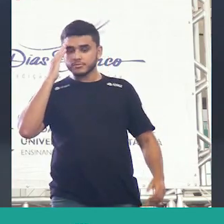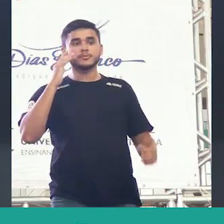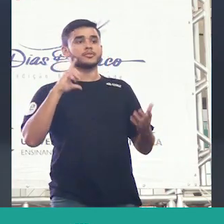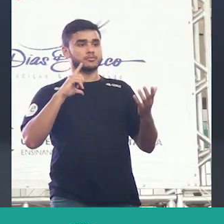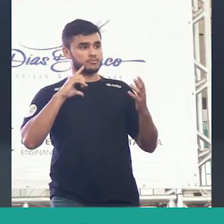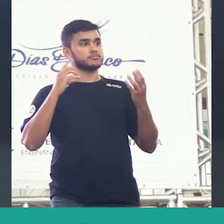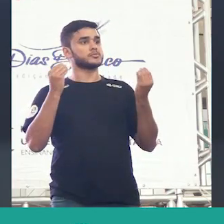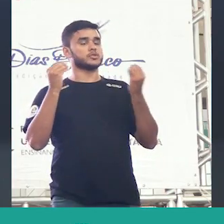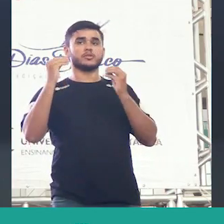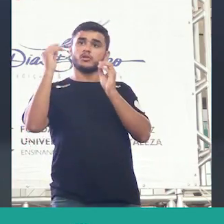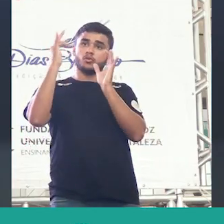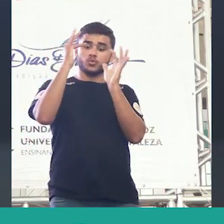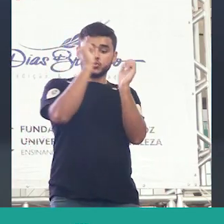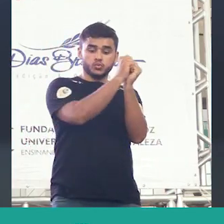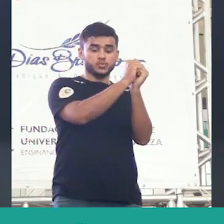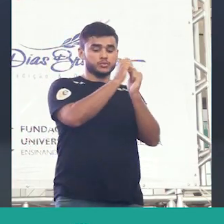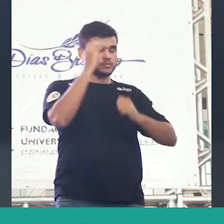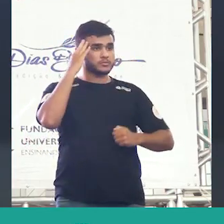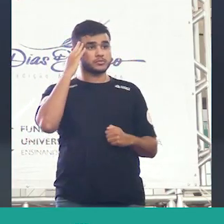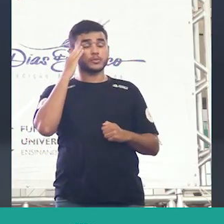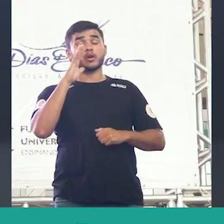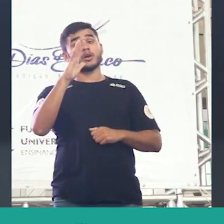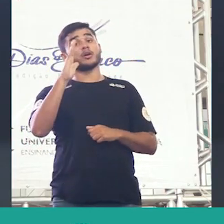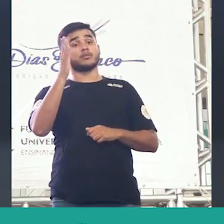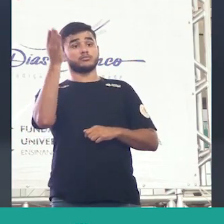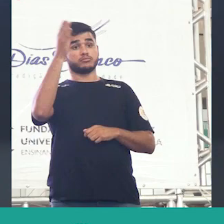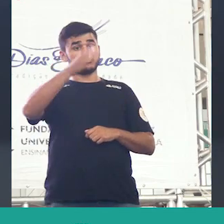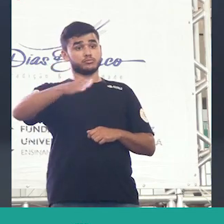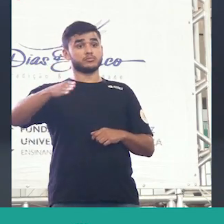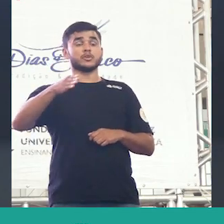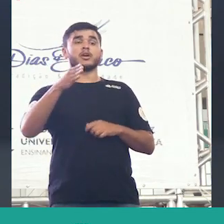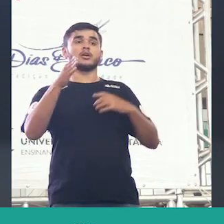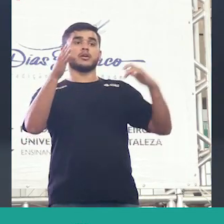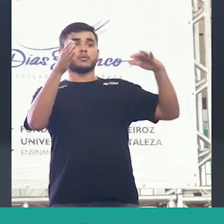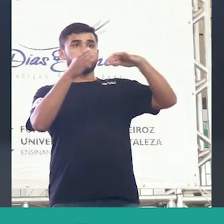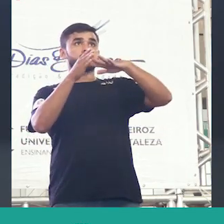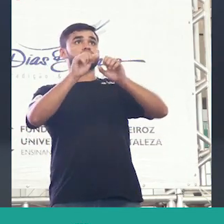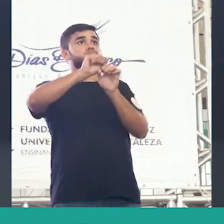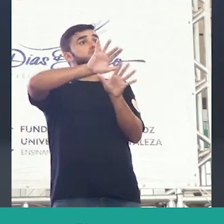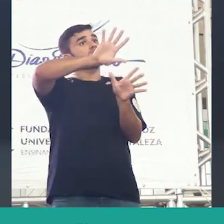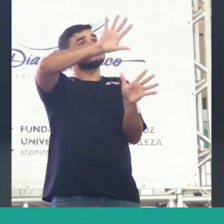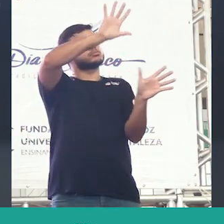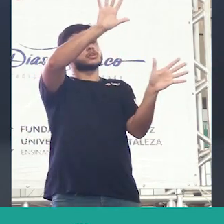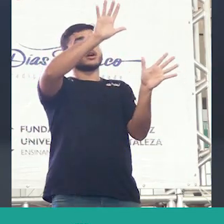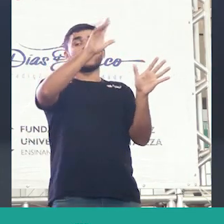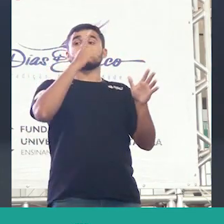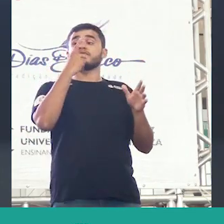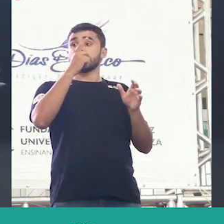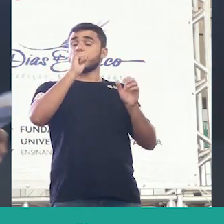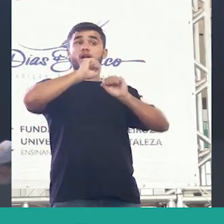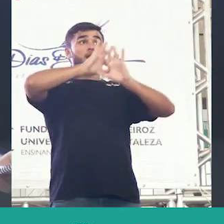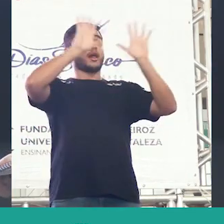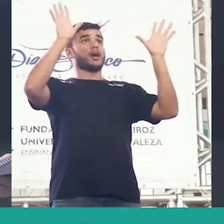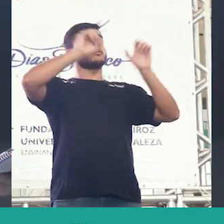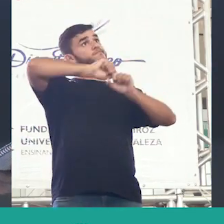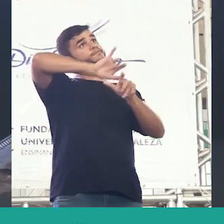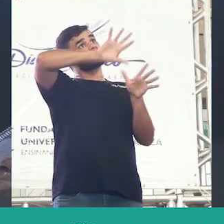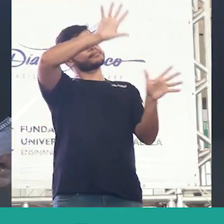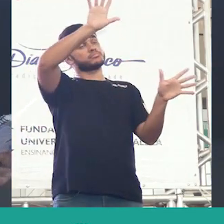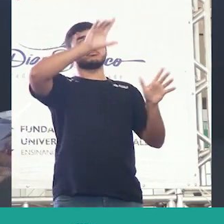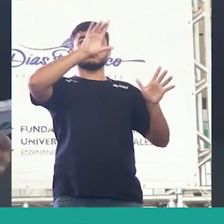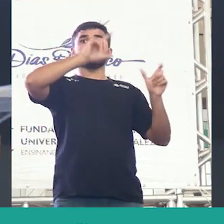agrupando. Maior radiância. Já no espelho convexo, iluminaria maior área. Sim, o espelho convexo bate e se